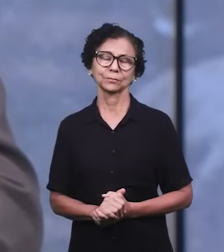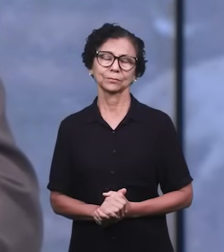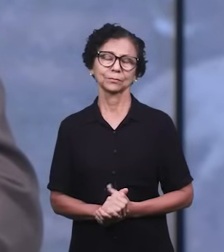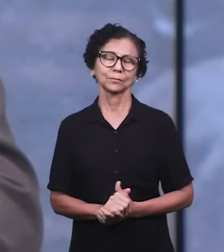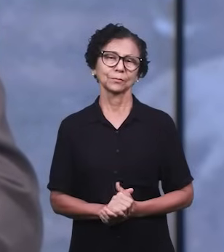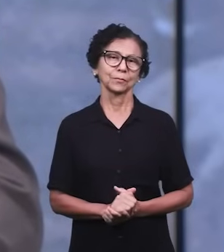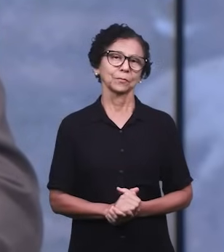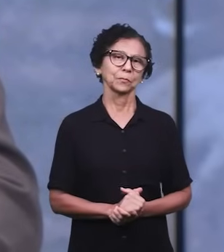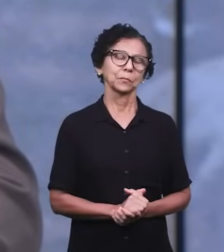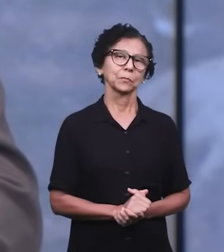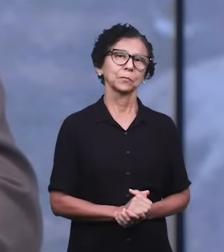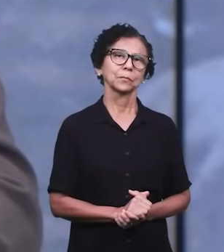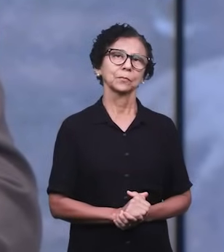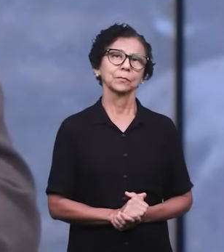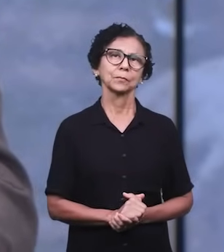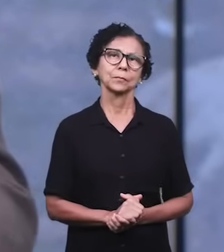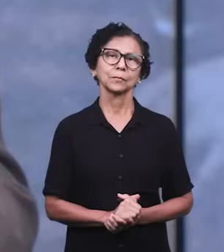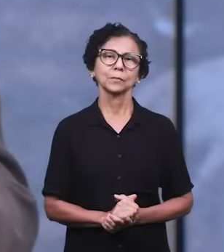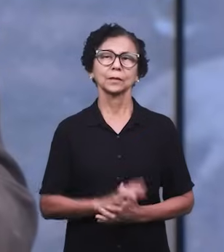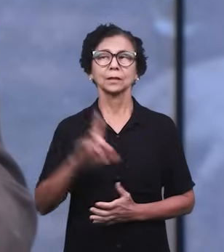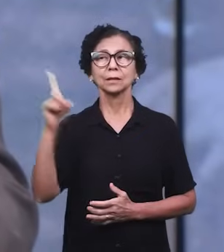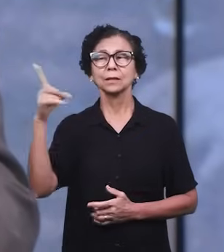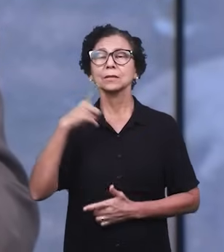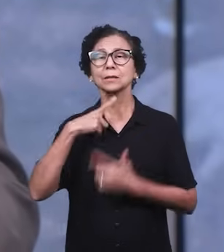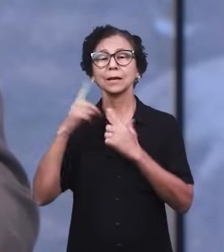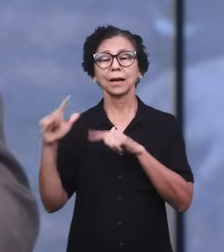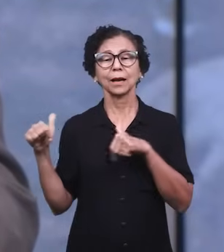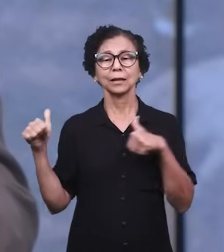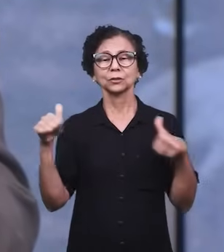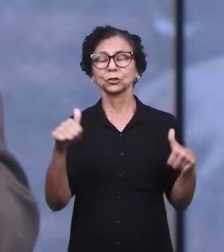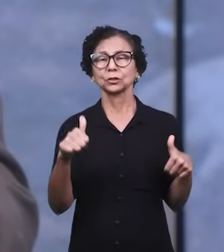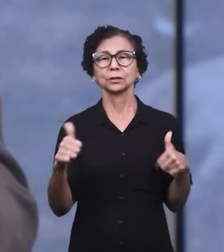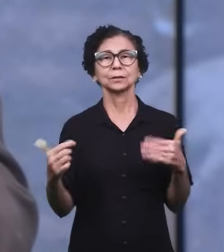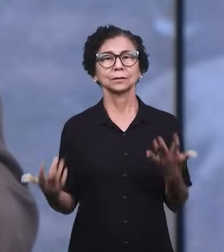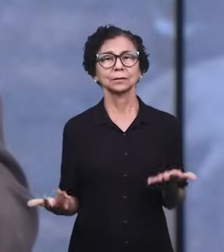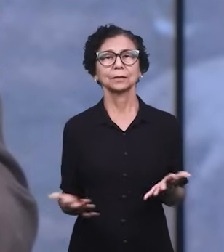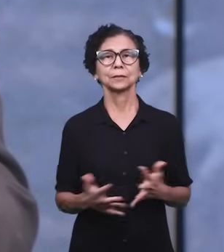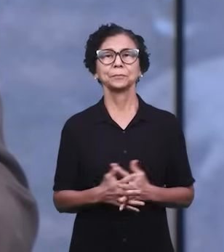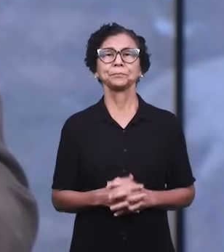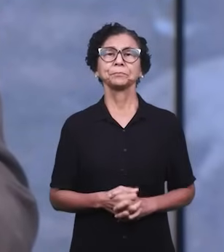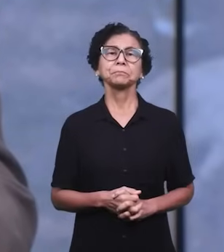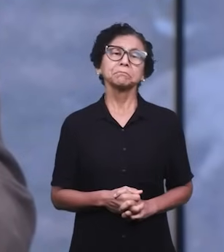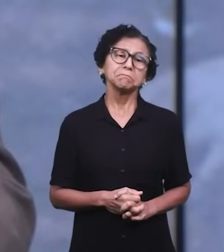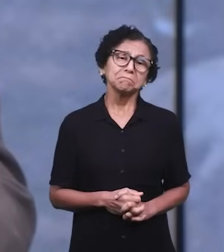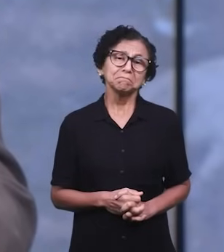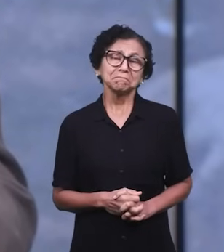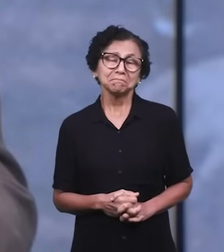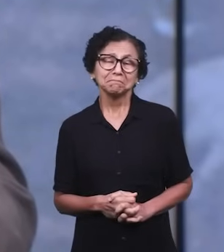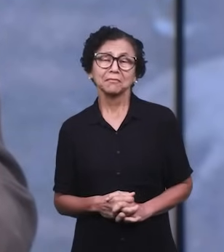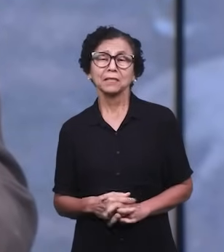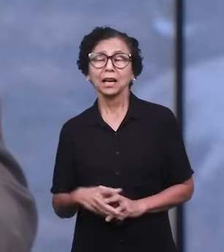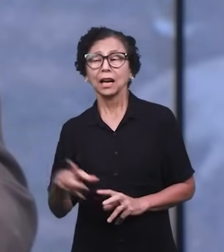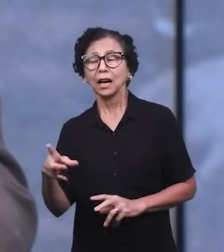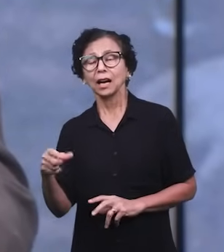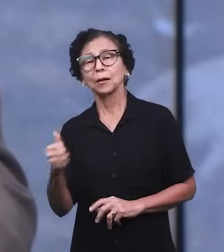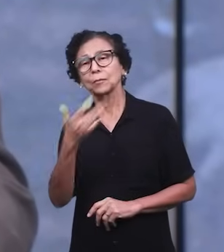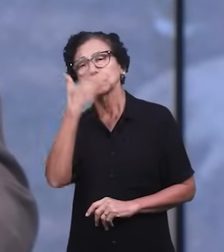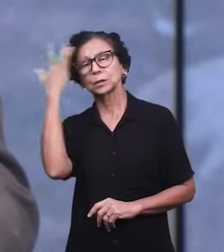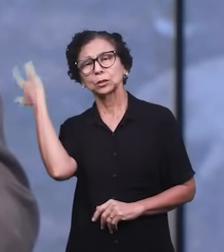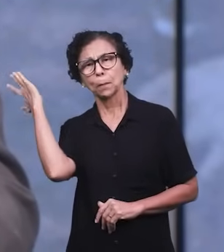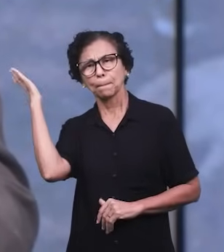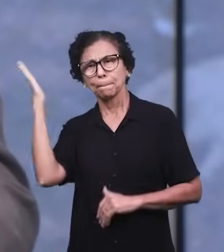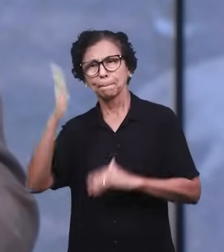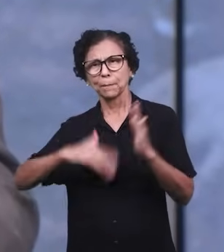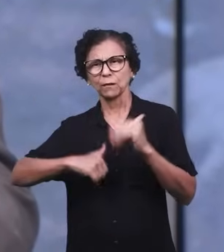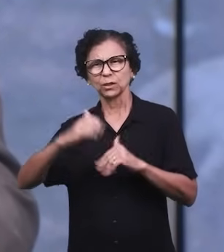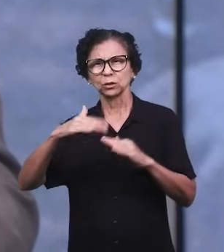que a preocupação dele com a técnica vocal, com a capacidade de tocar bem, ele precisa estar em comunhão com o